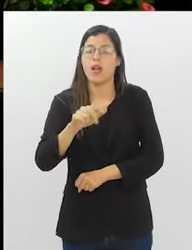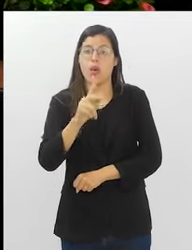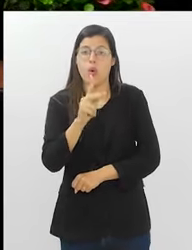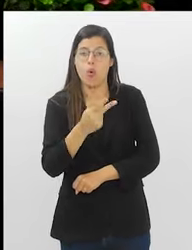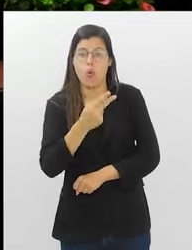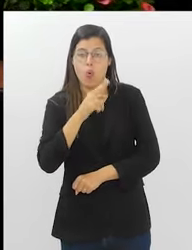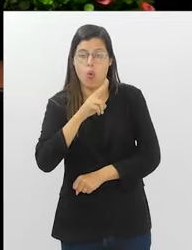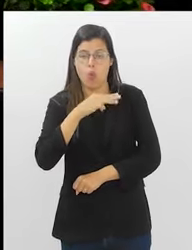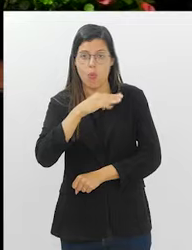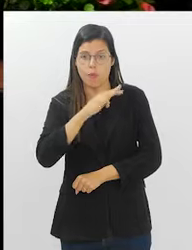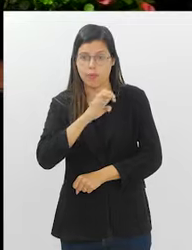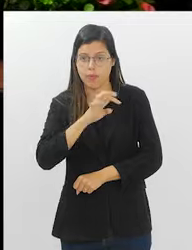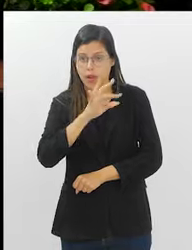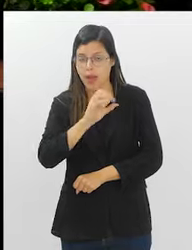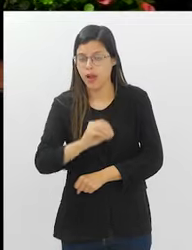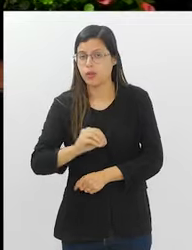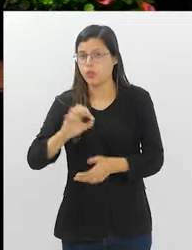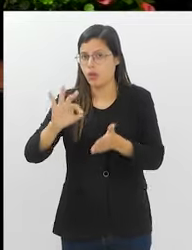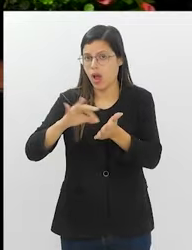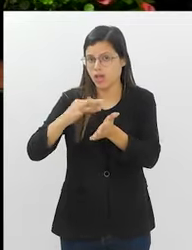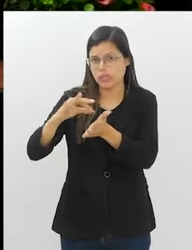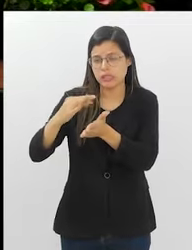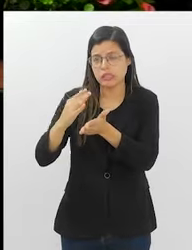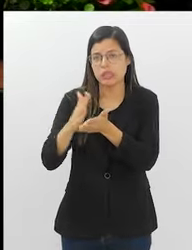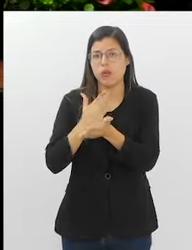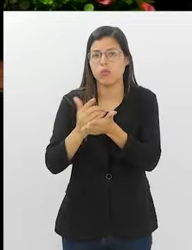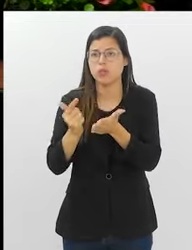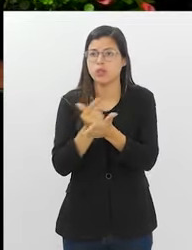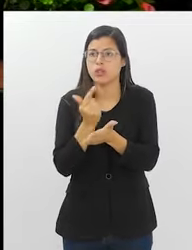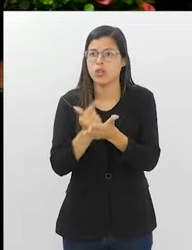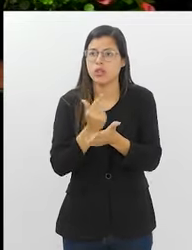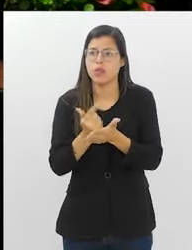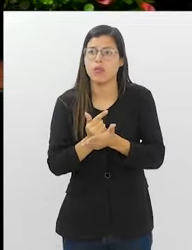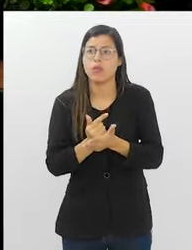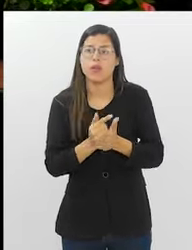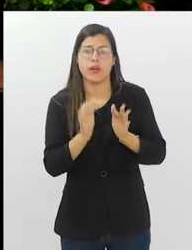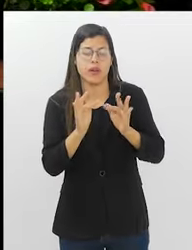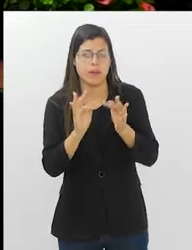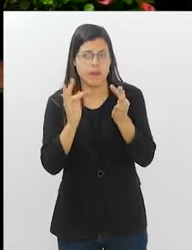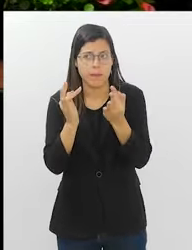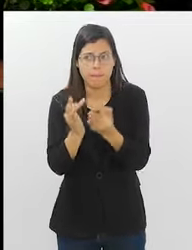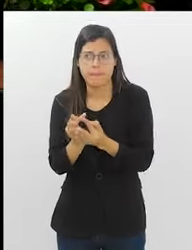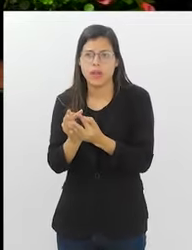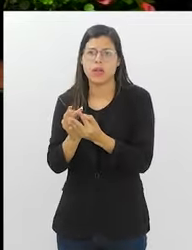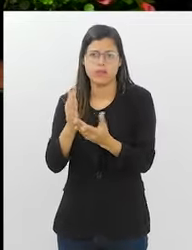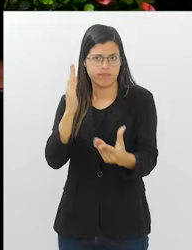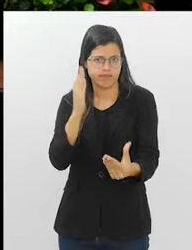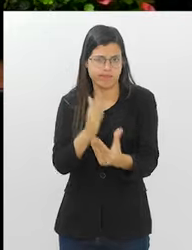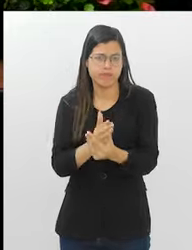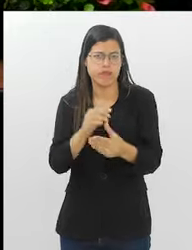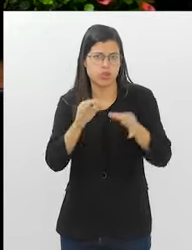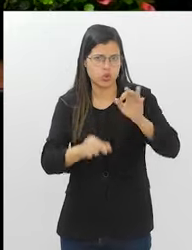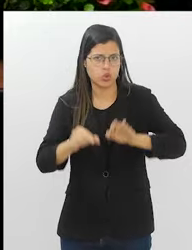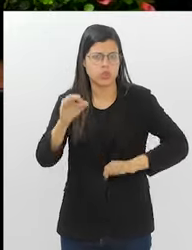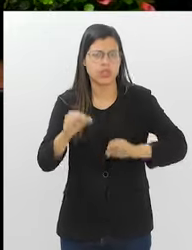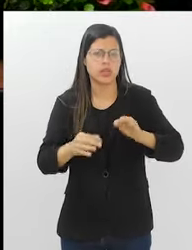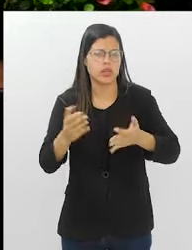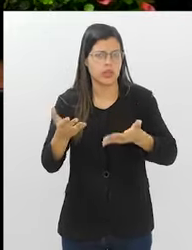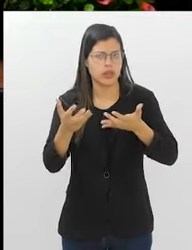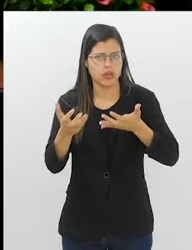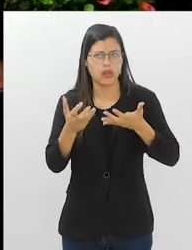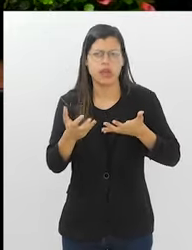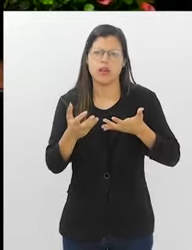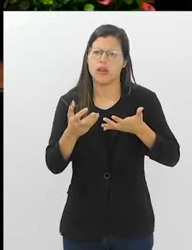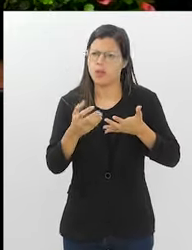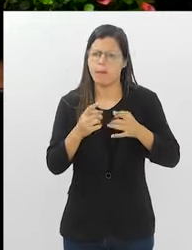assina algumas obras. E a família, então, entra na justiça requerendo os direitos autorais da obra, o que foi negado